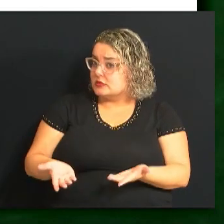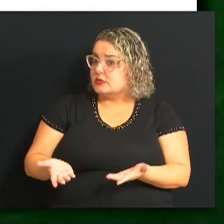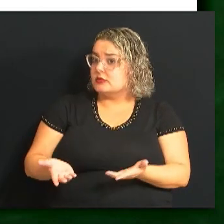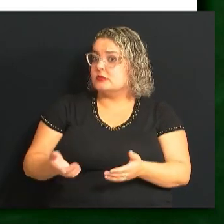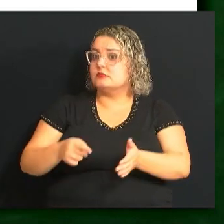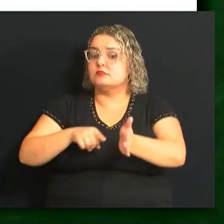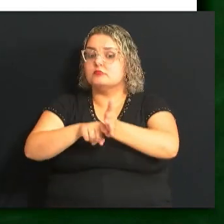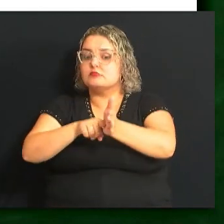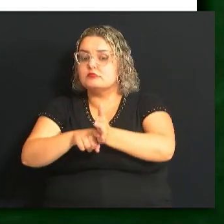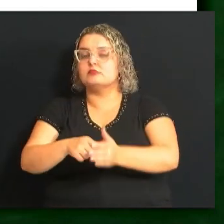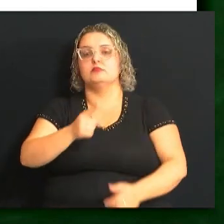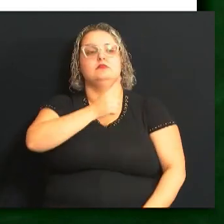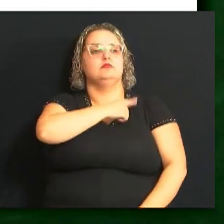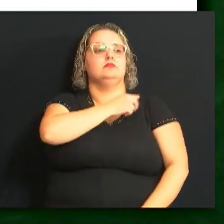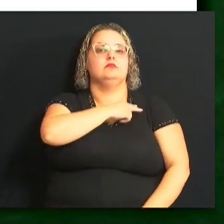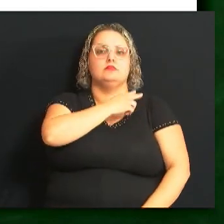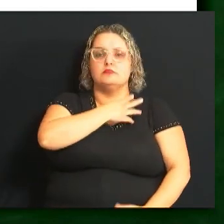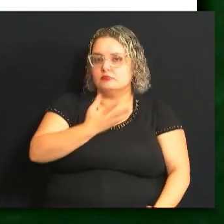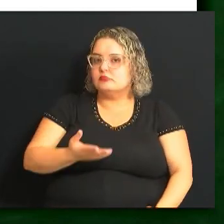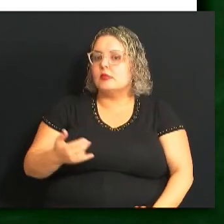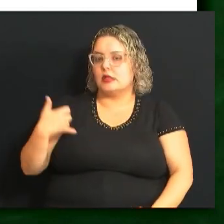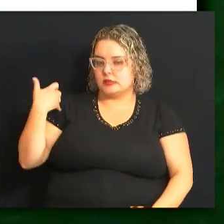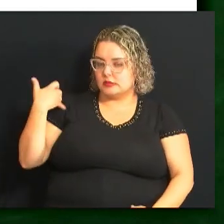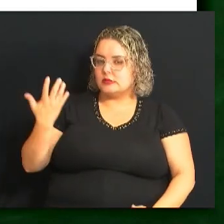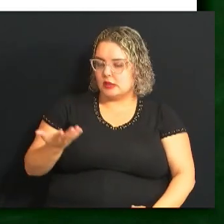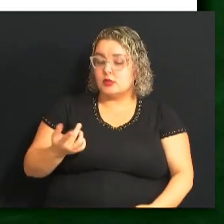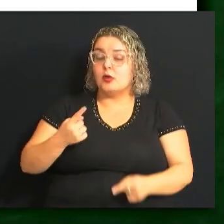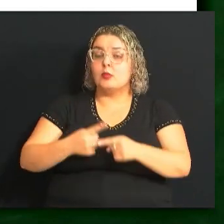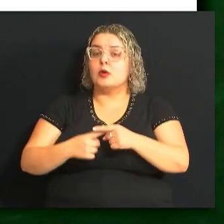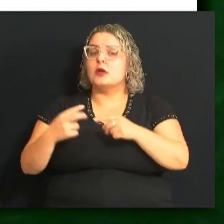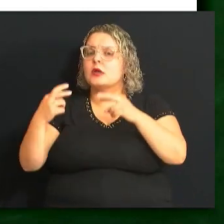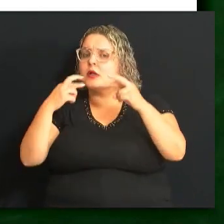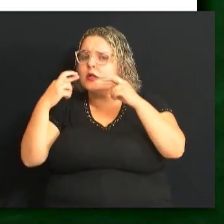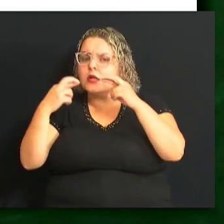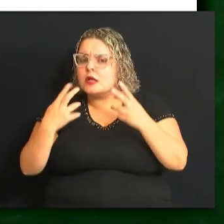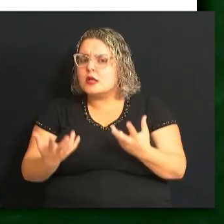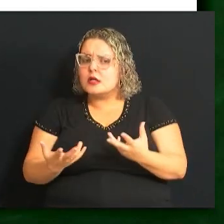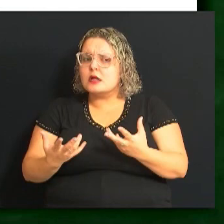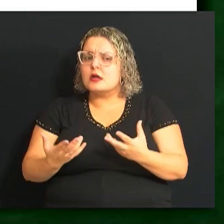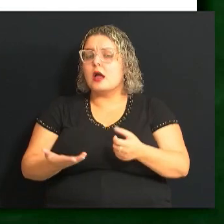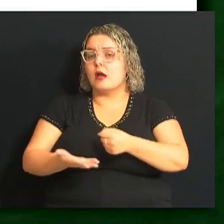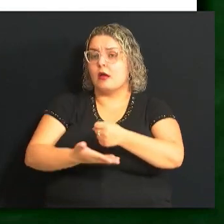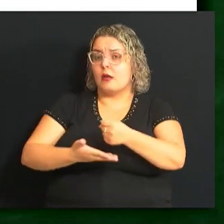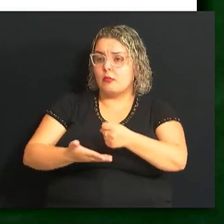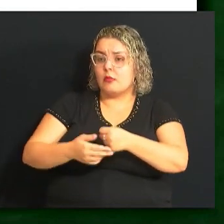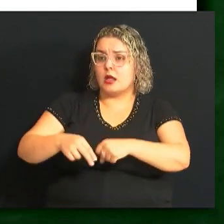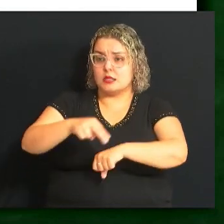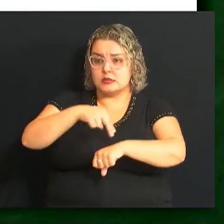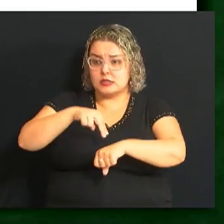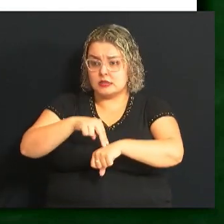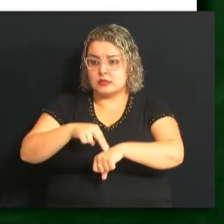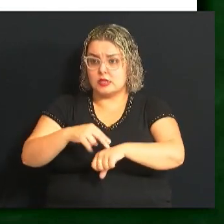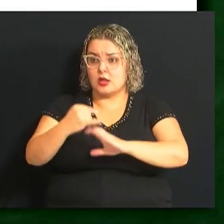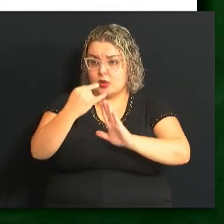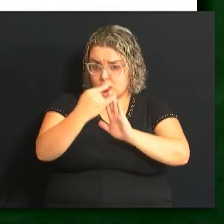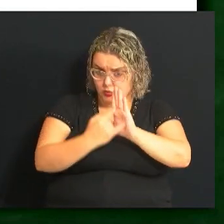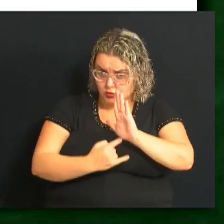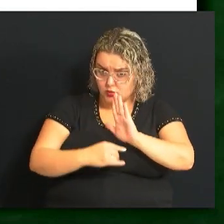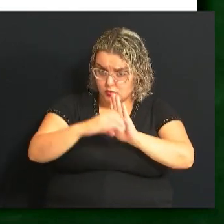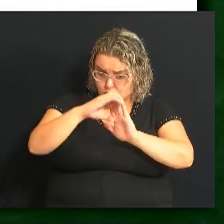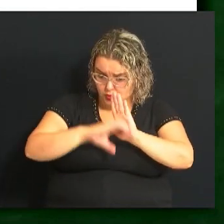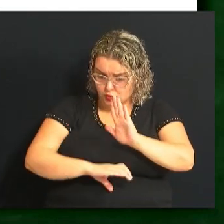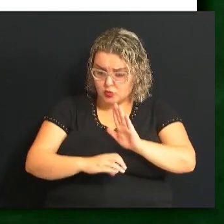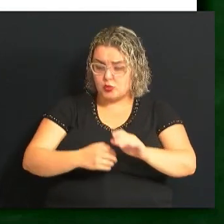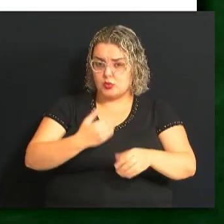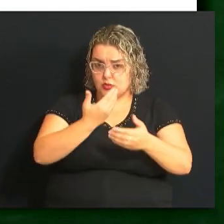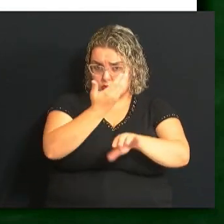alunos nessa idade, porque se a gente for analisar, a própria Base Nacional Comum Curricular, ela tem no campo de práticas de estudos